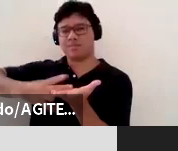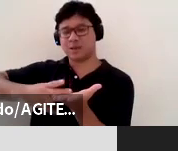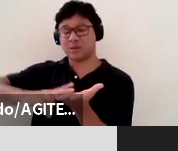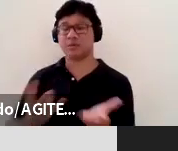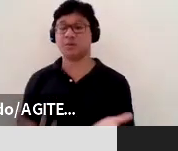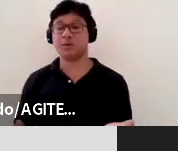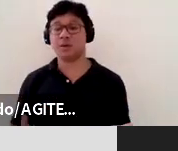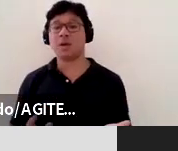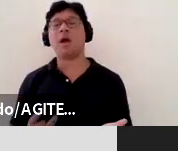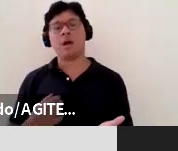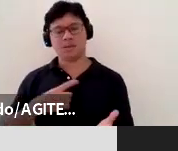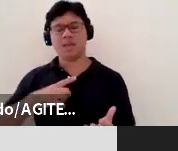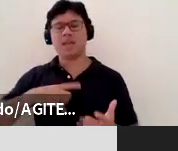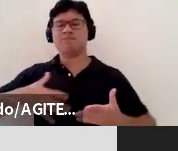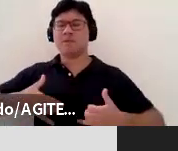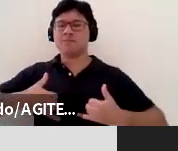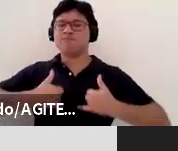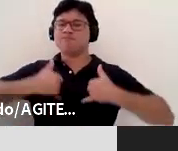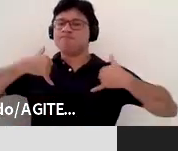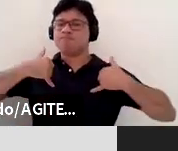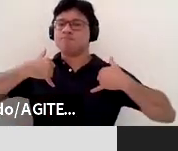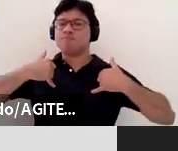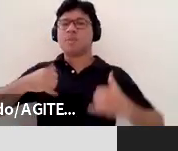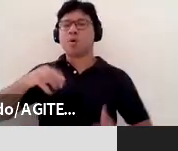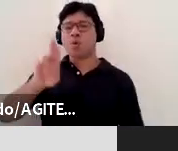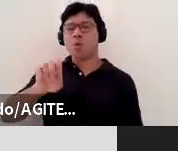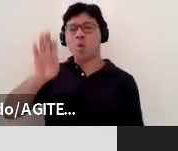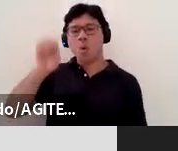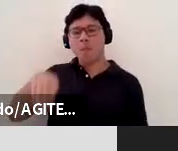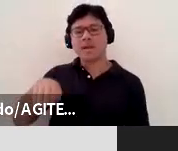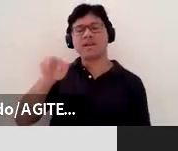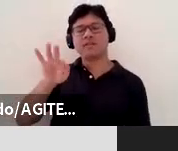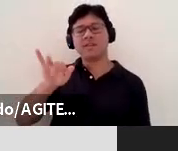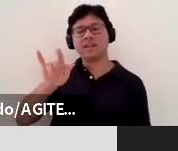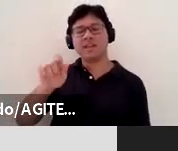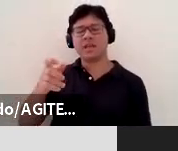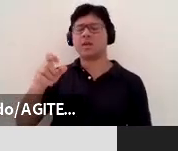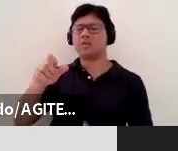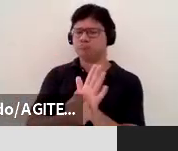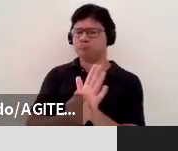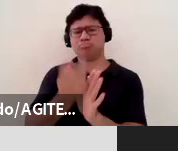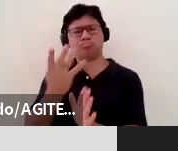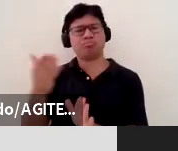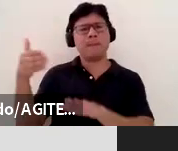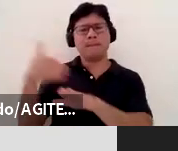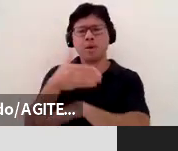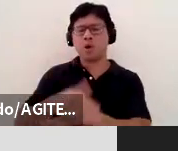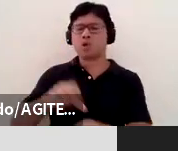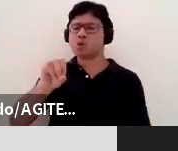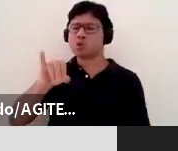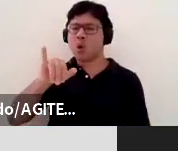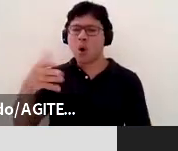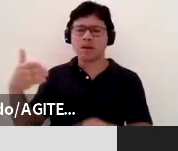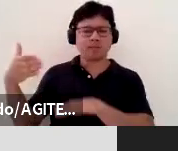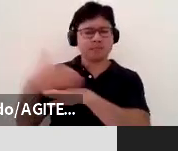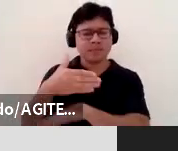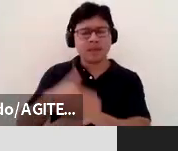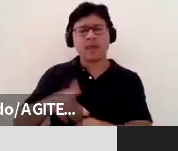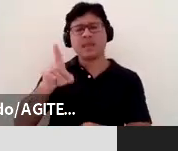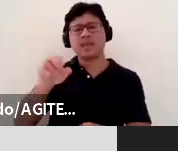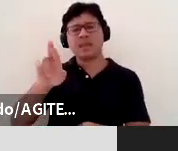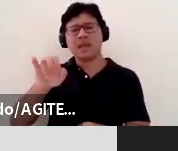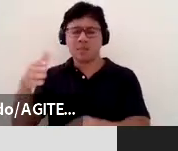gente teve a honra de receber a Rubens Figueiredo várias vezes na Pretexto, a Sônia Moreira, a Débora